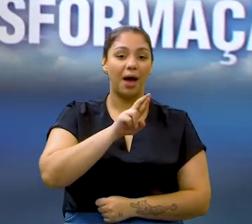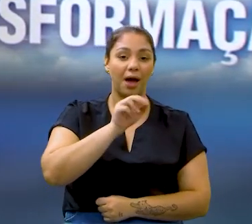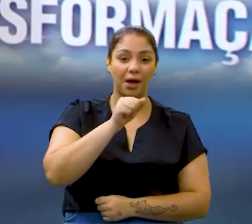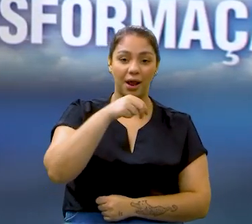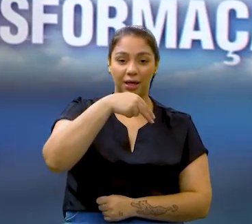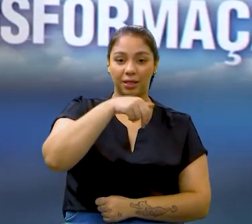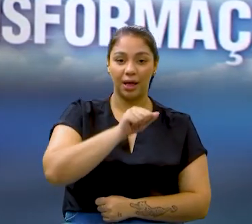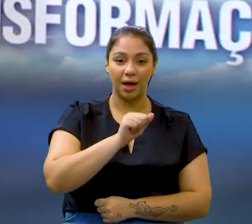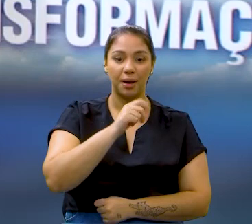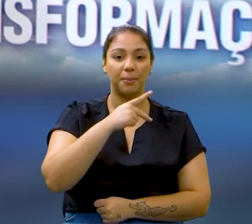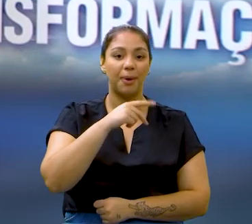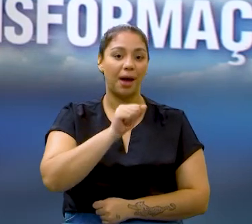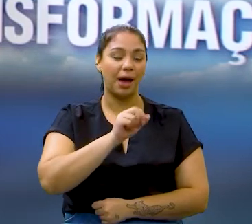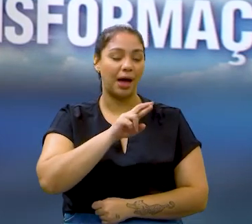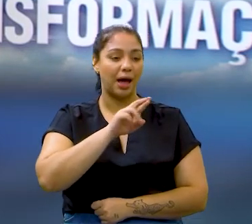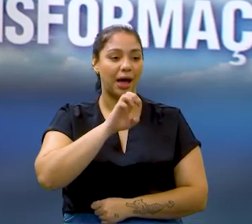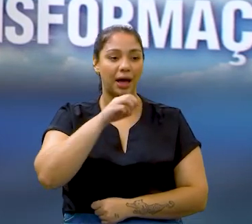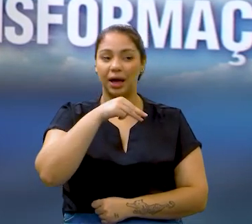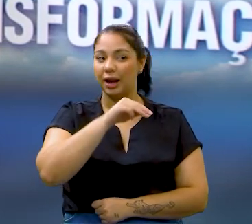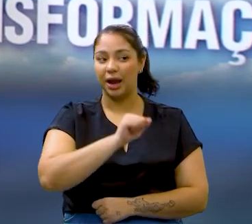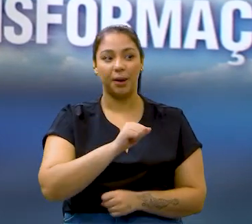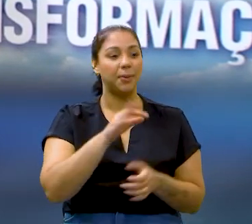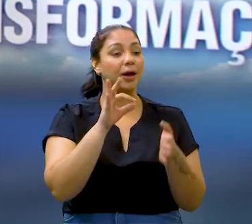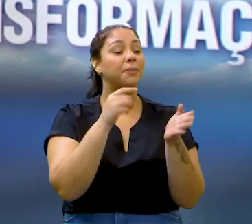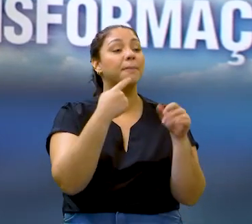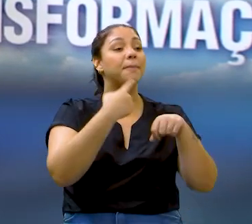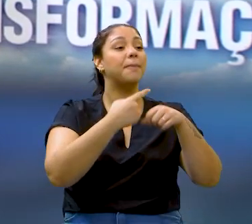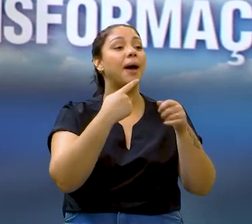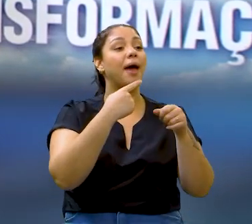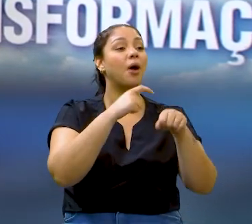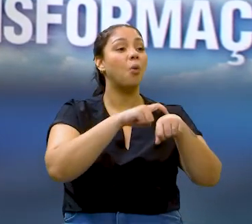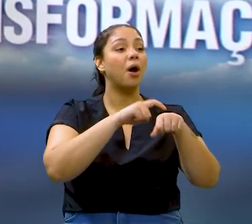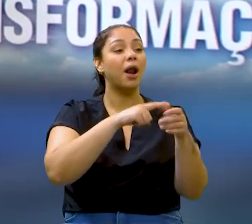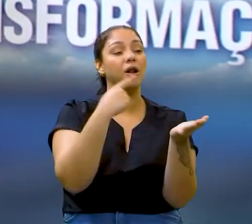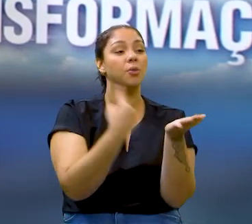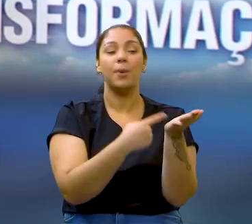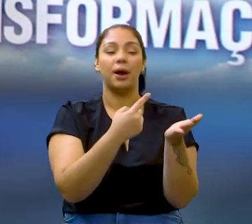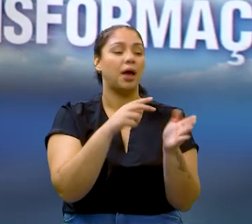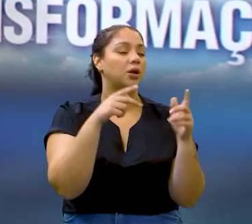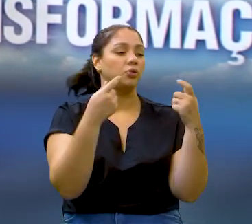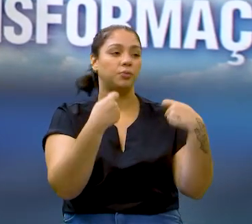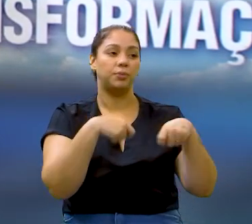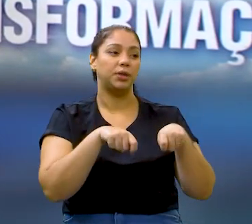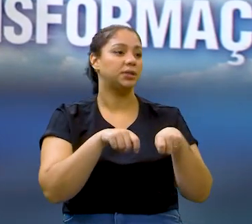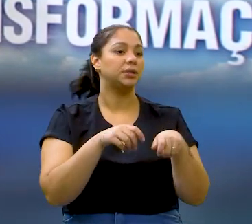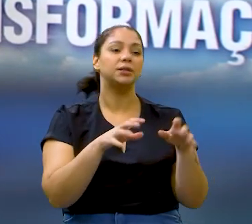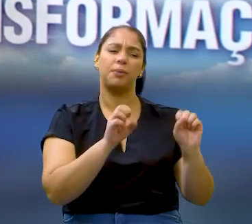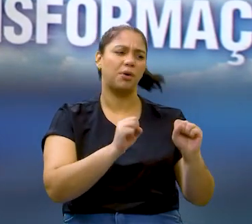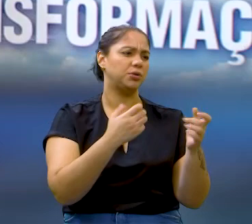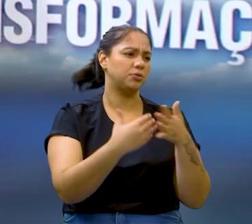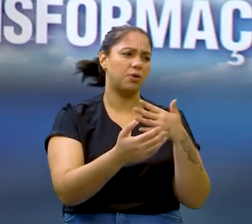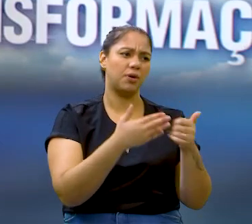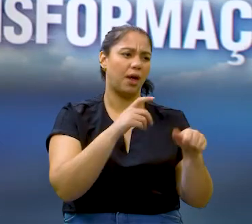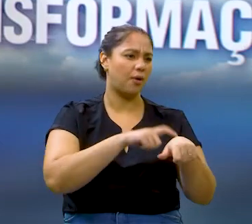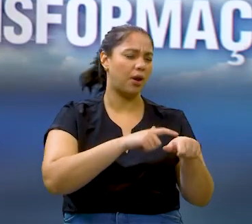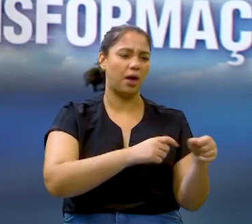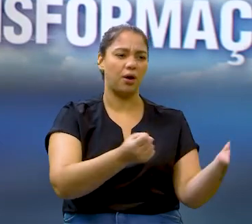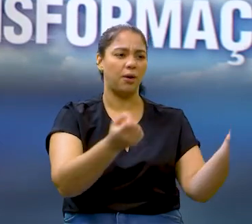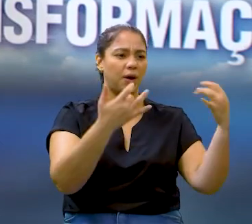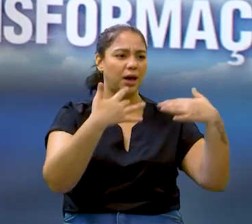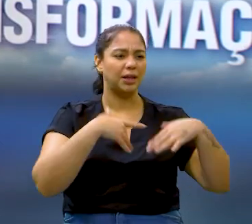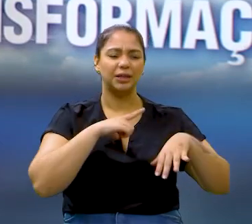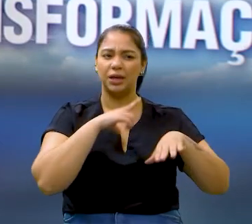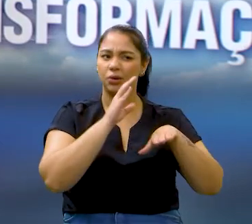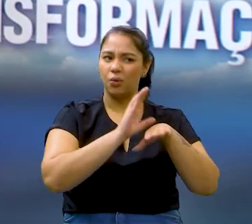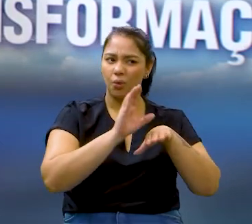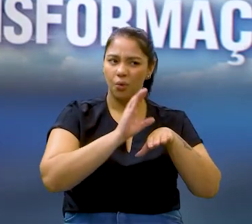Paranapanema e não precisa agendar, vocês vêm, conhecem. A gente atende crianças de 6 a 14